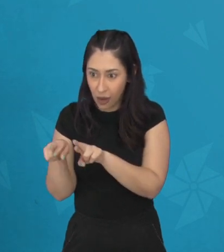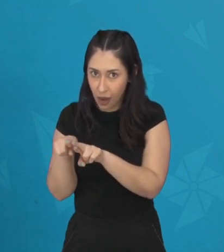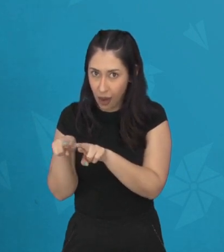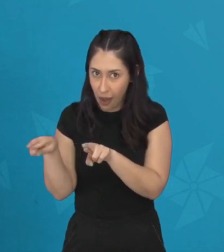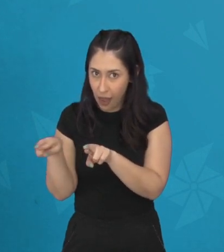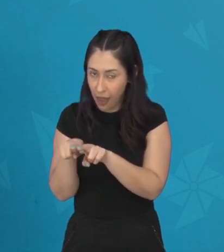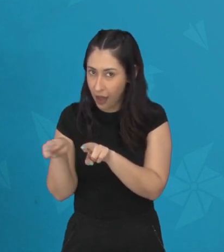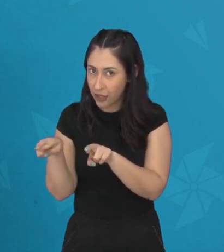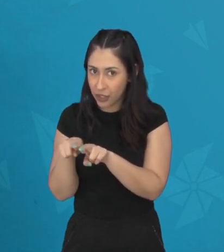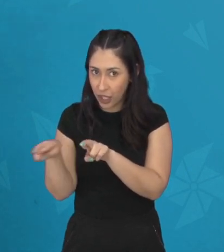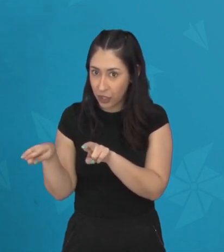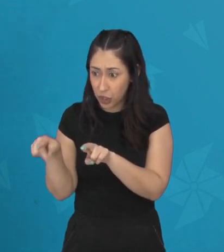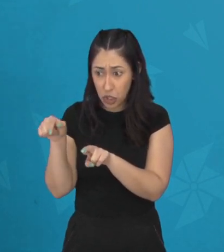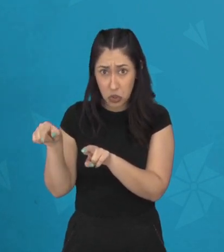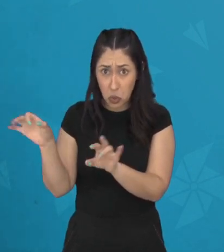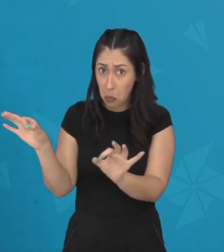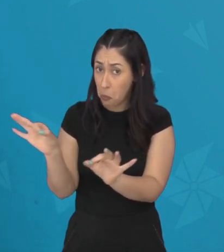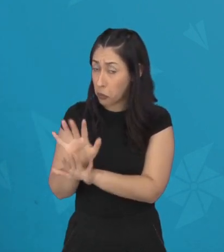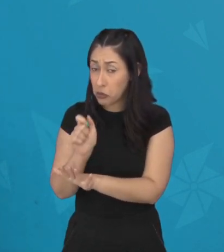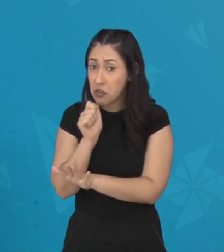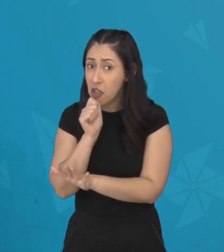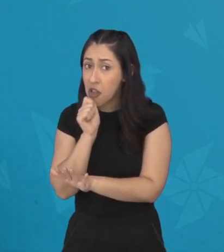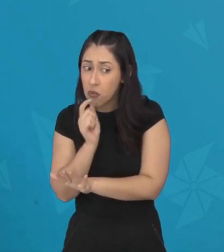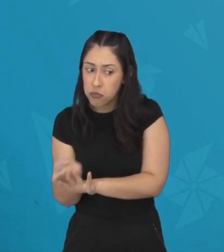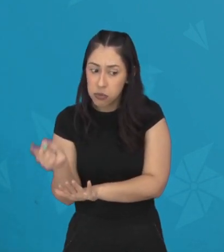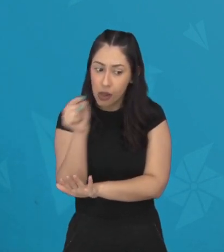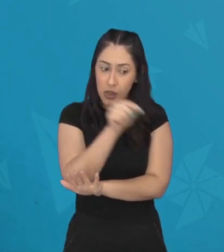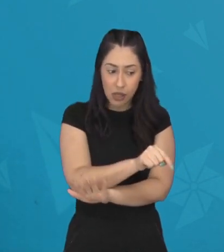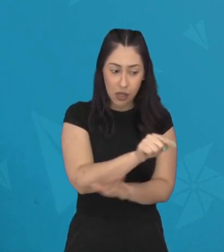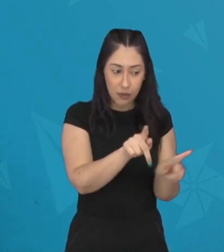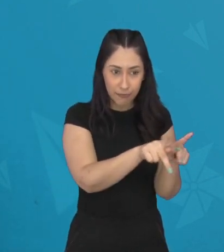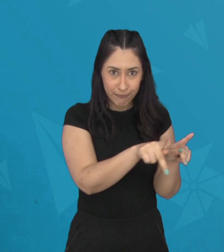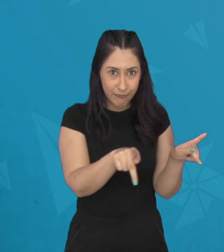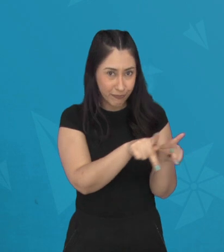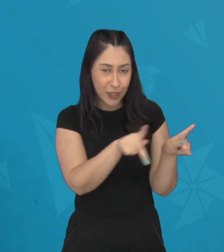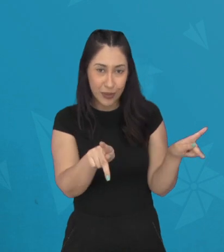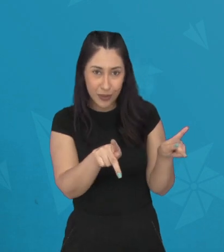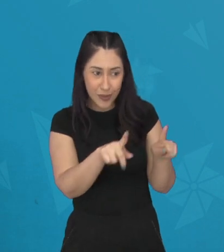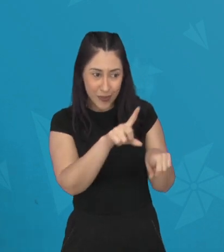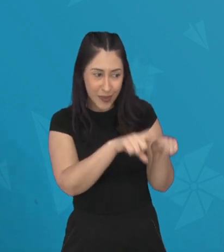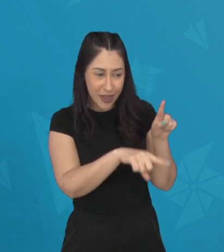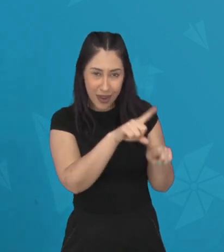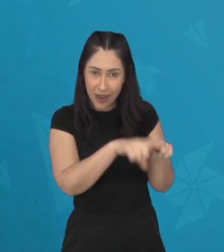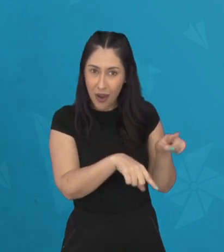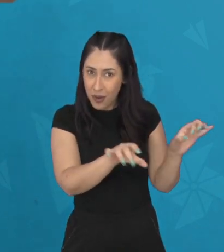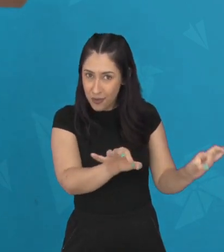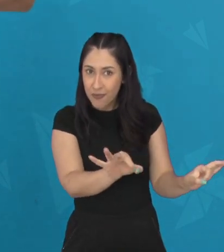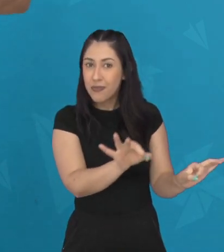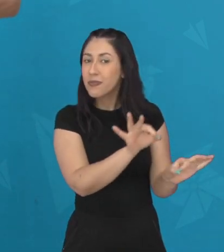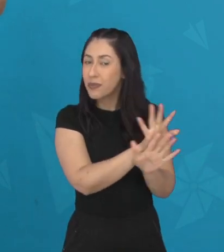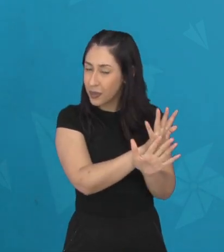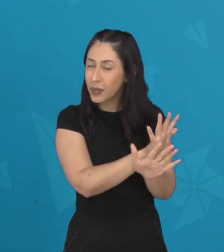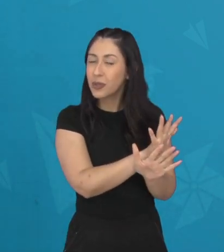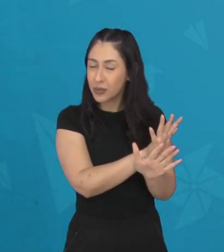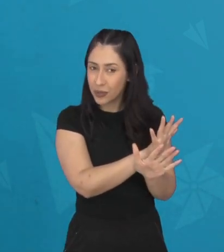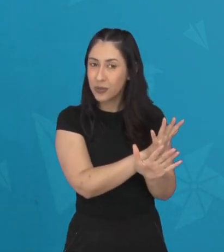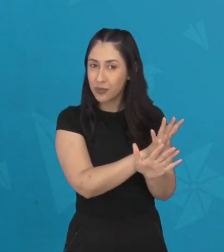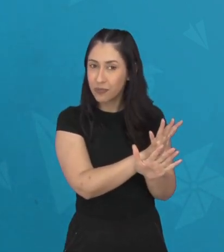formou o seu produto, e os produtos é o produto final de fato, é o que você quer obter a